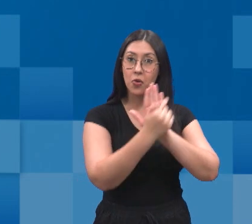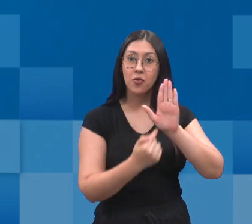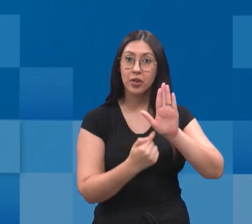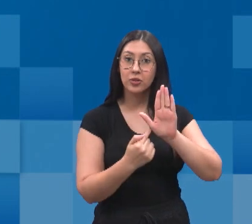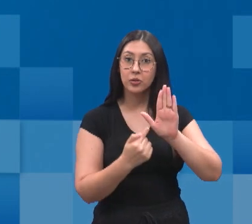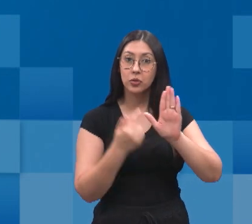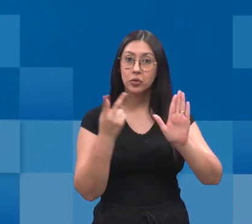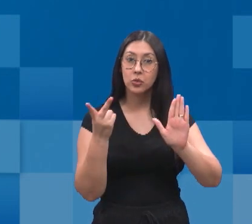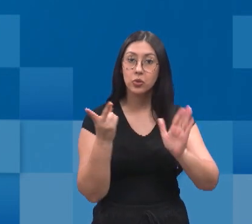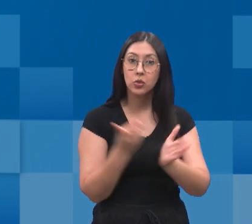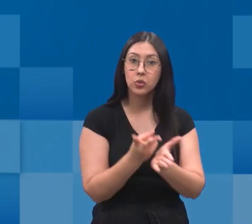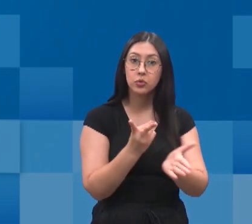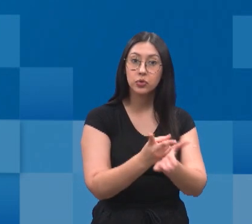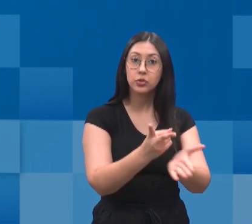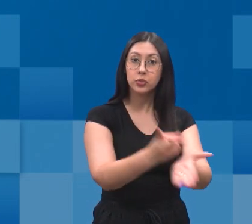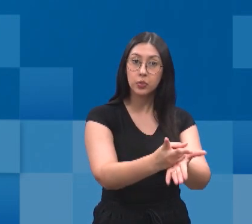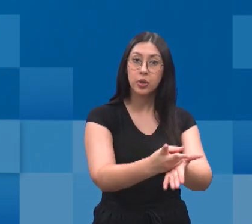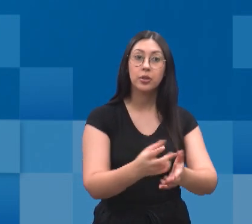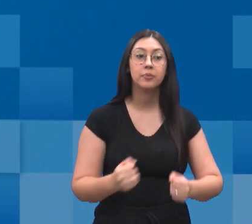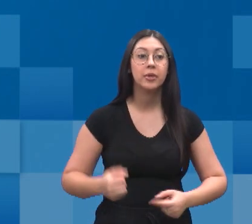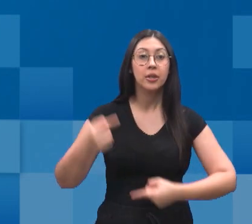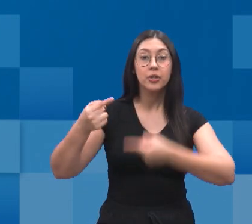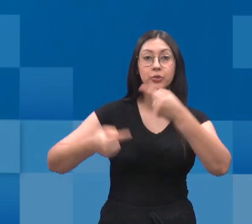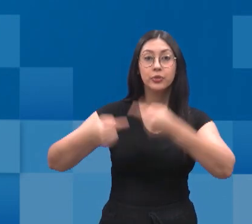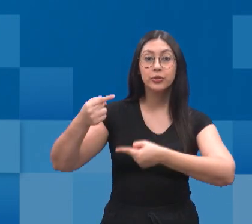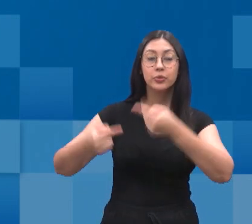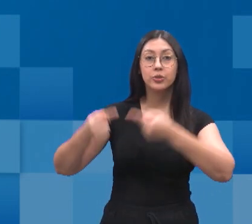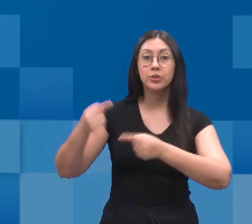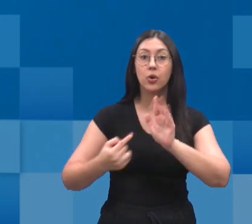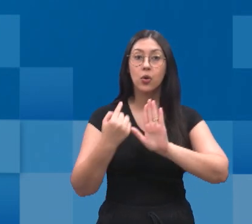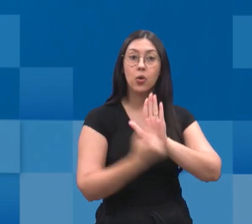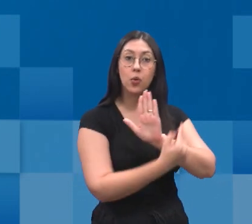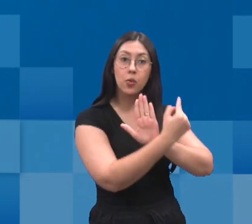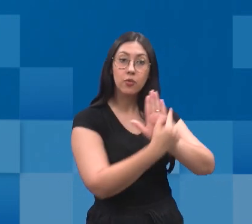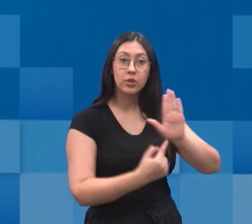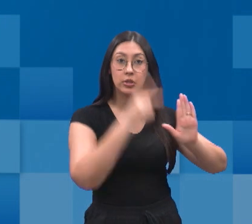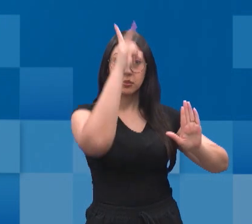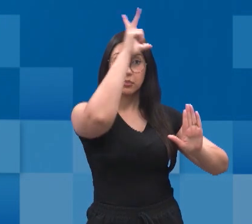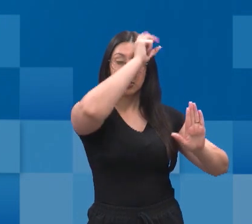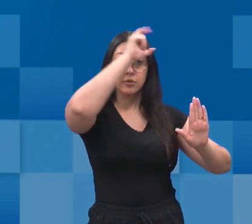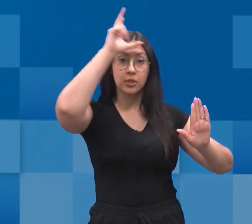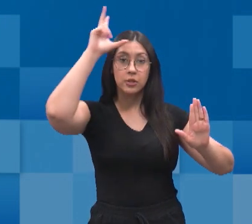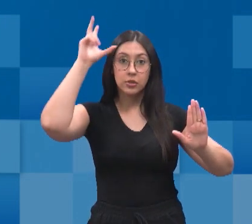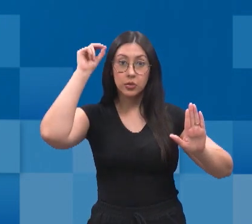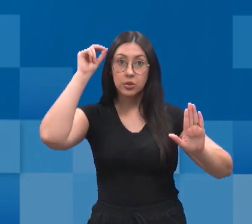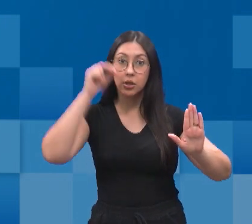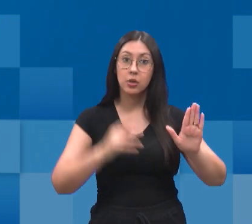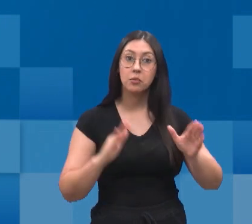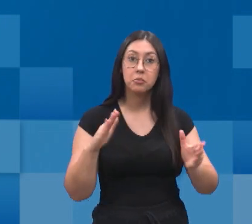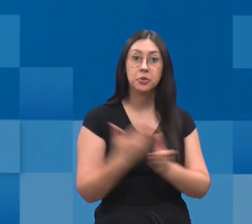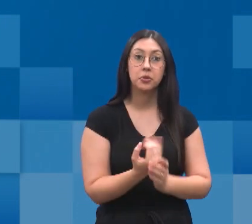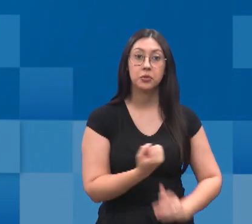mantido. Em discussão, o veto total aposto pelo Poder Executivo ao processo número